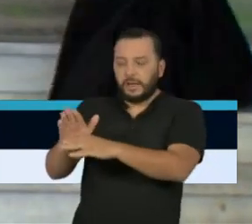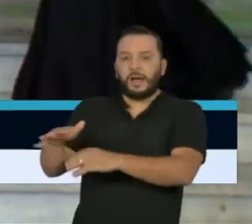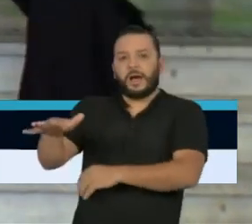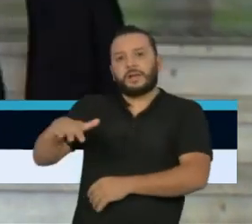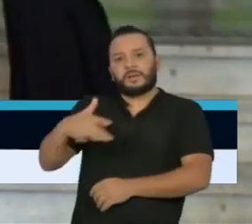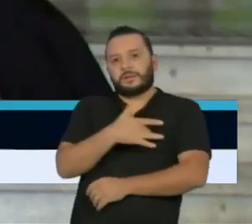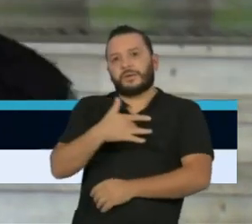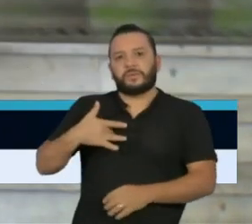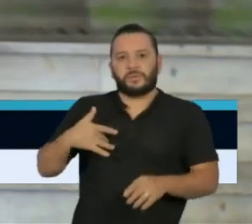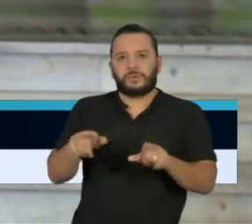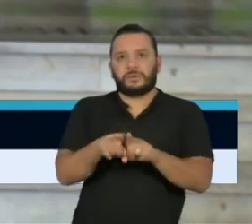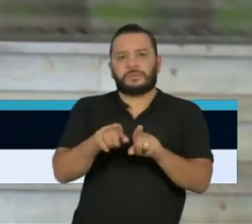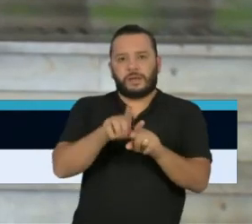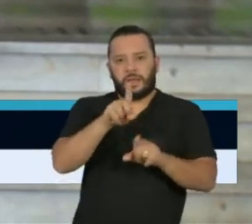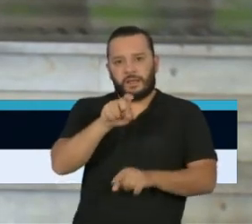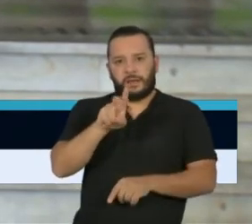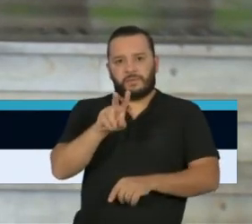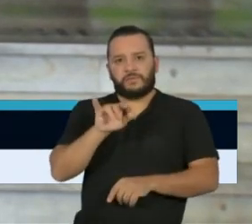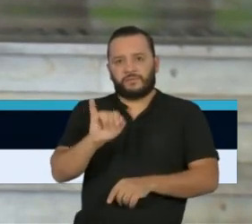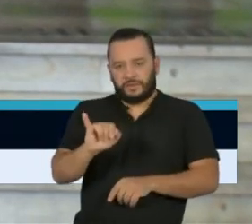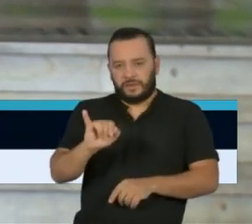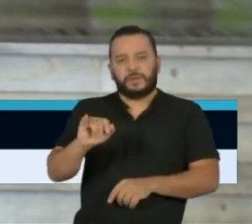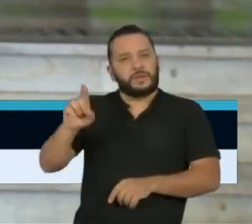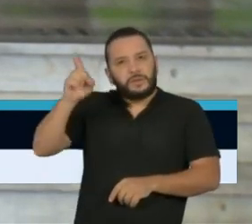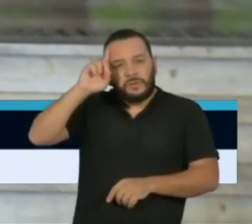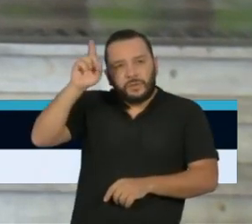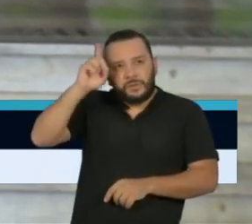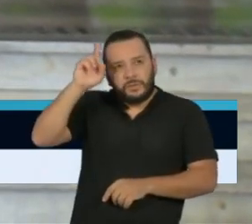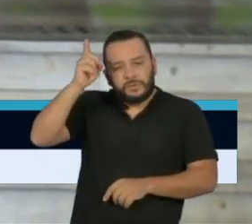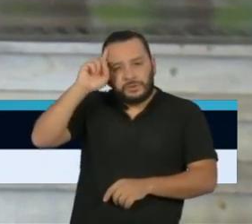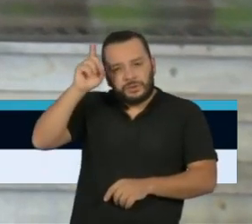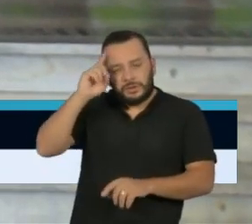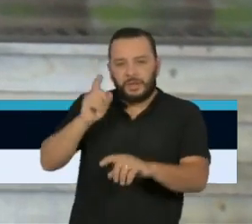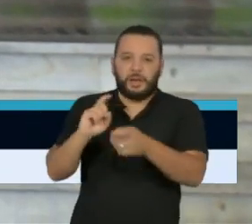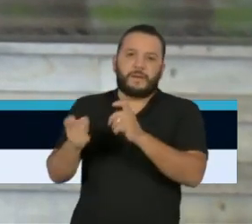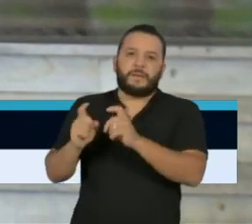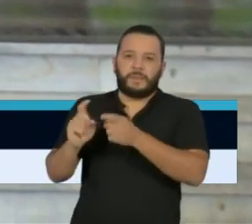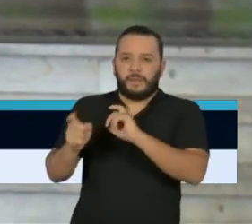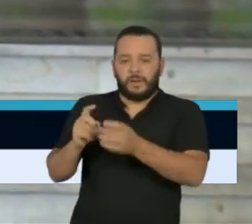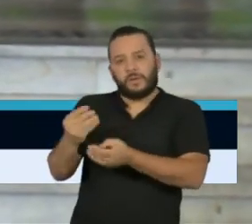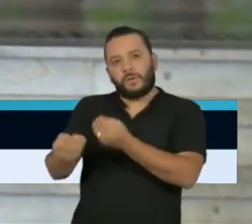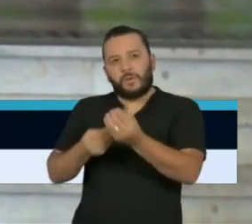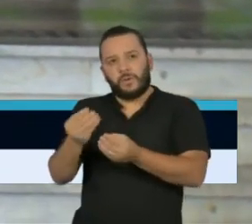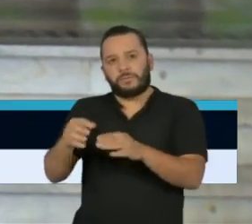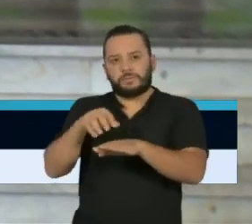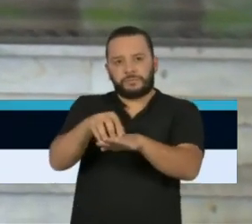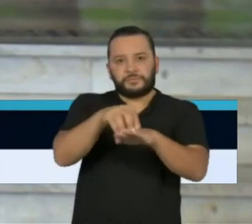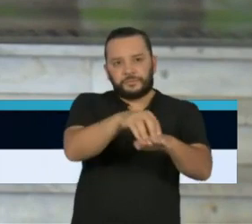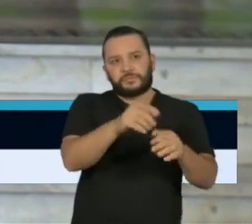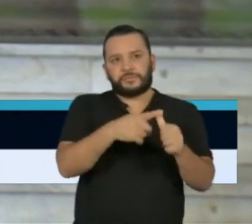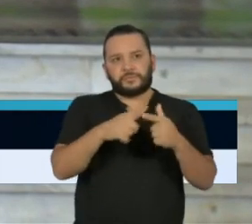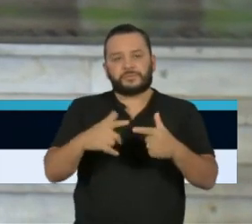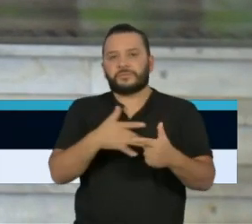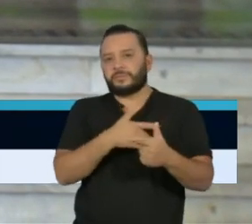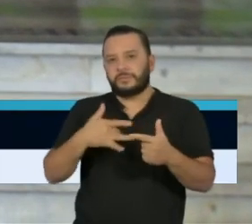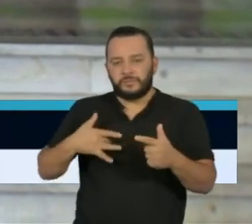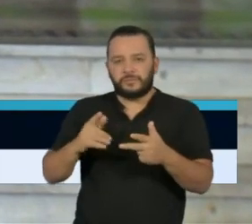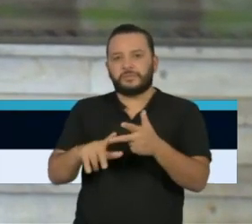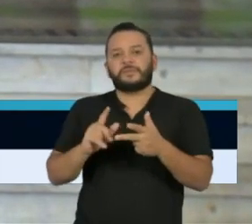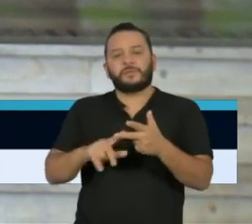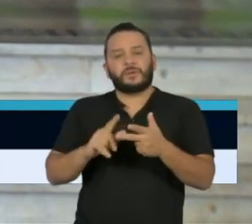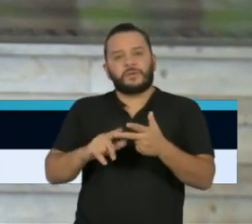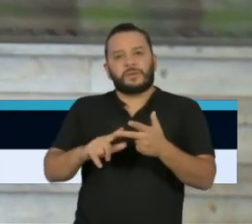Dr. Secretário Guerra. Nós temos reuniões diárias para cruzar informações de transporte, de saúde pública, defesa